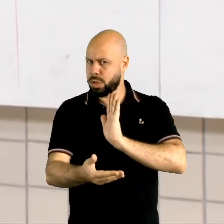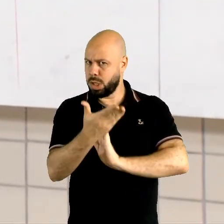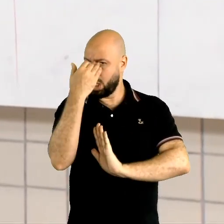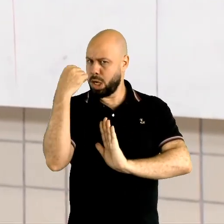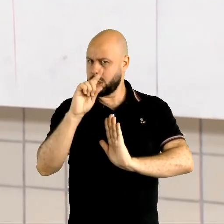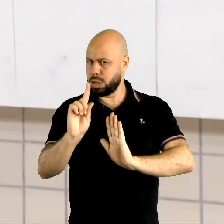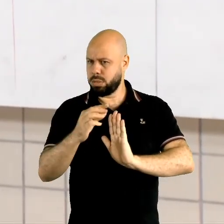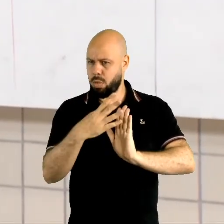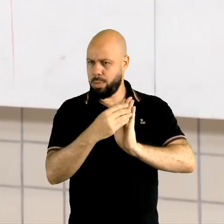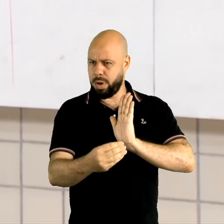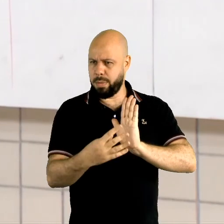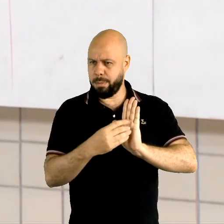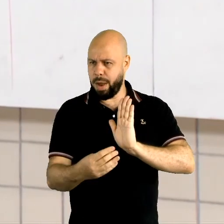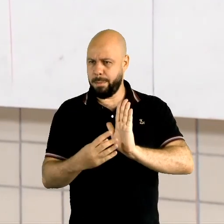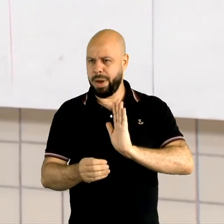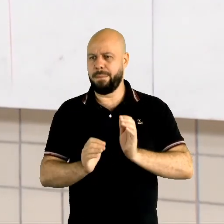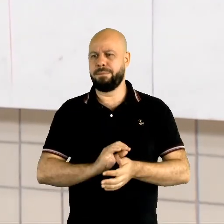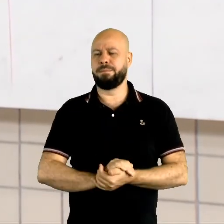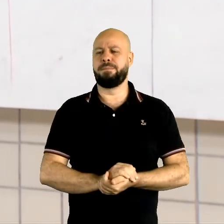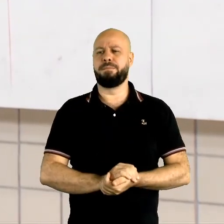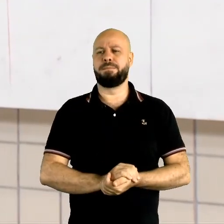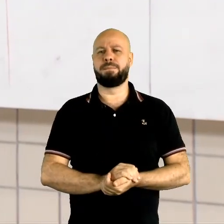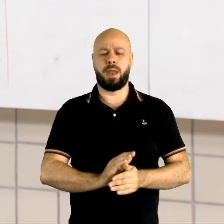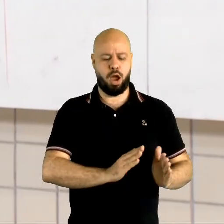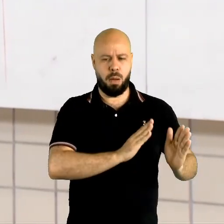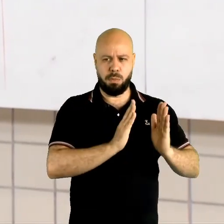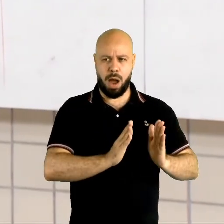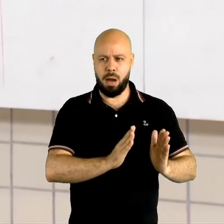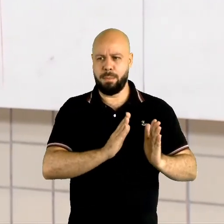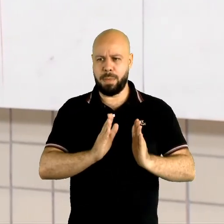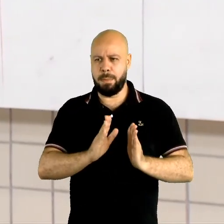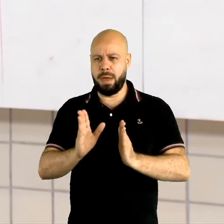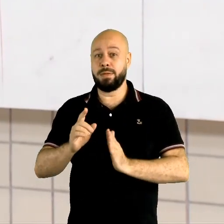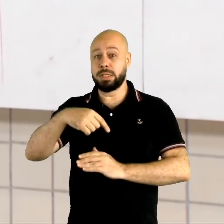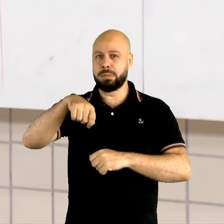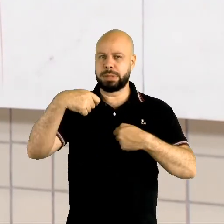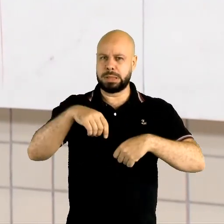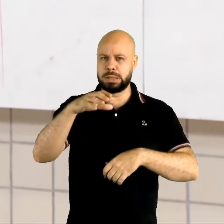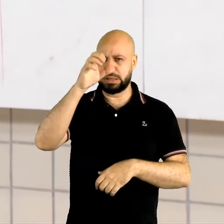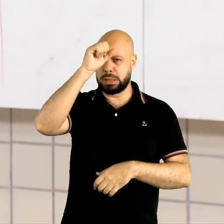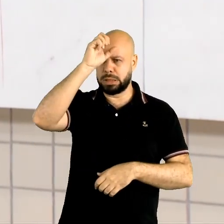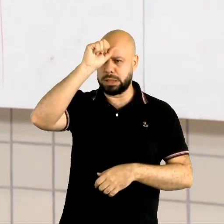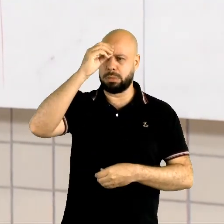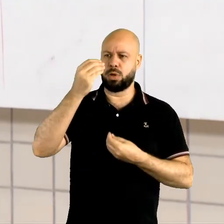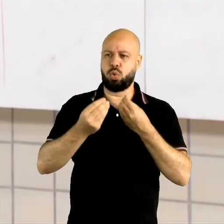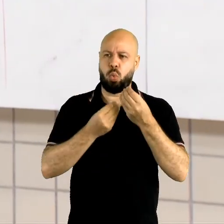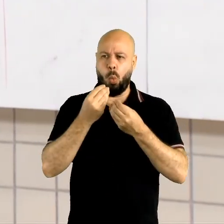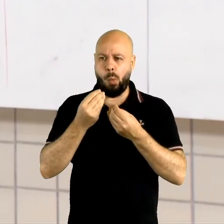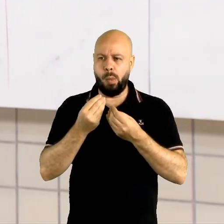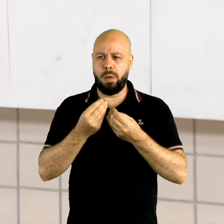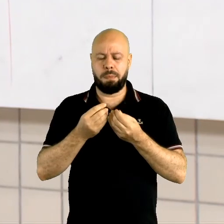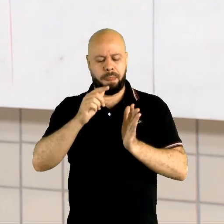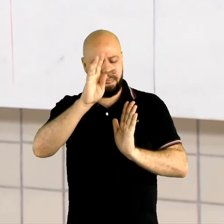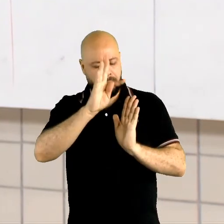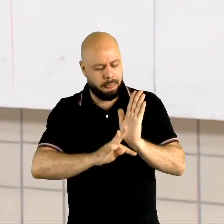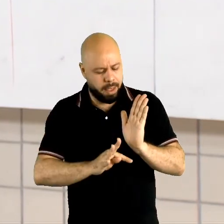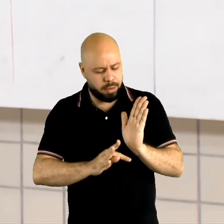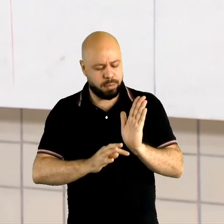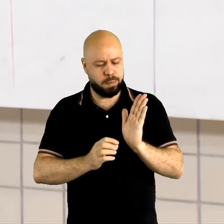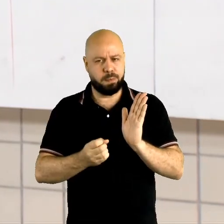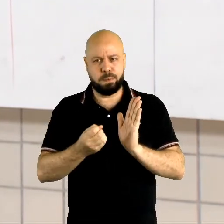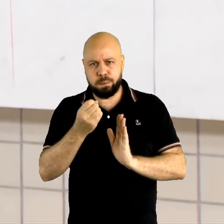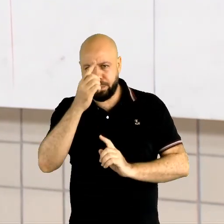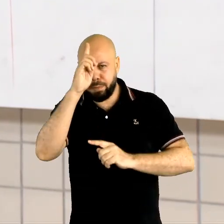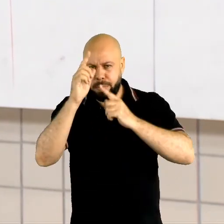Copiando, esses são os passos que você precisa aprender para montar um texto,